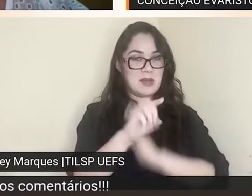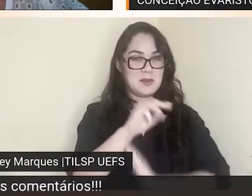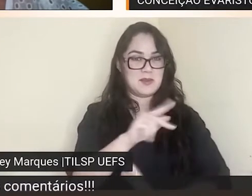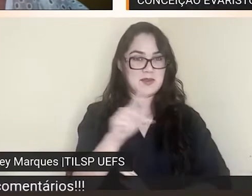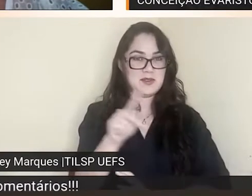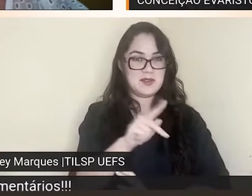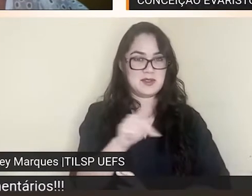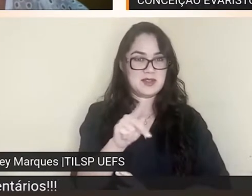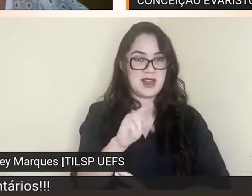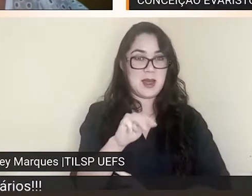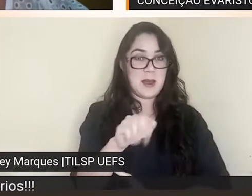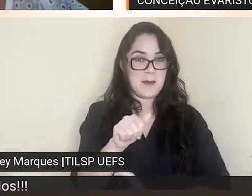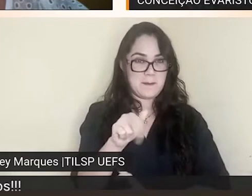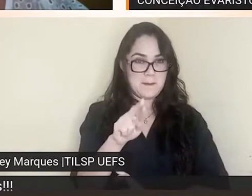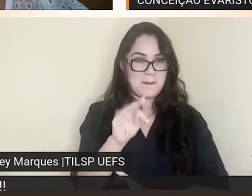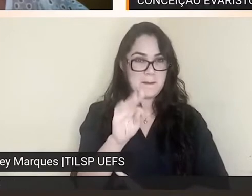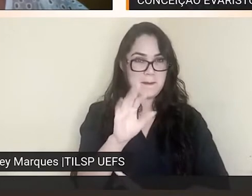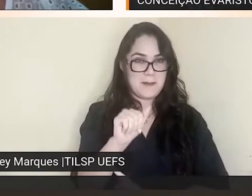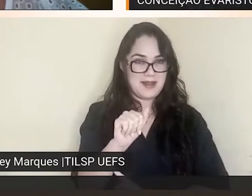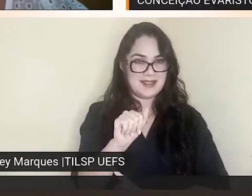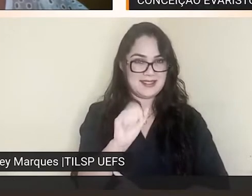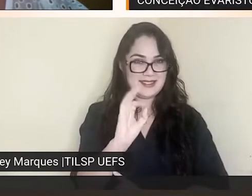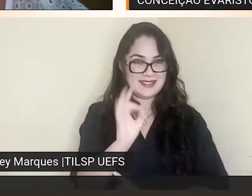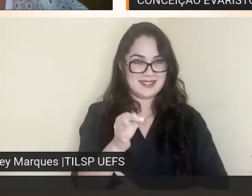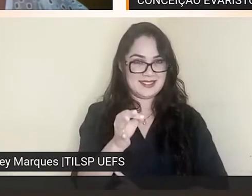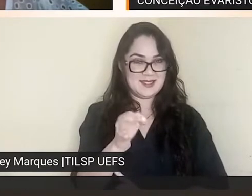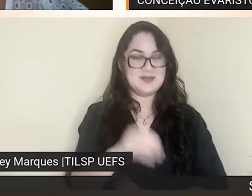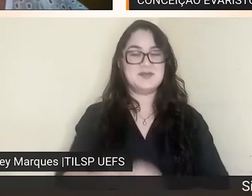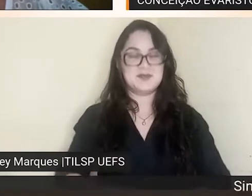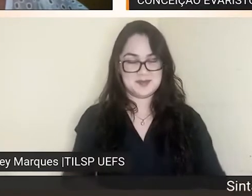professora Marta, né? Isso.